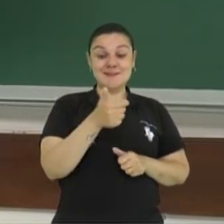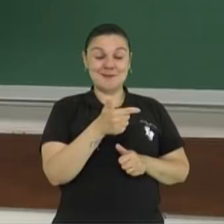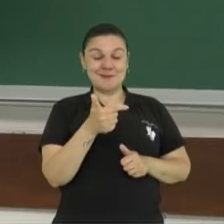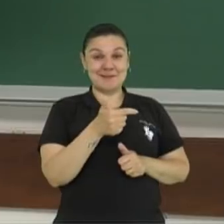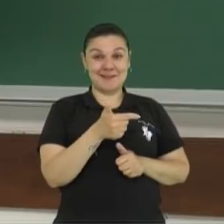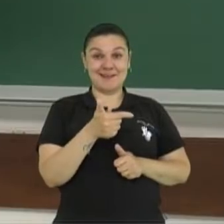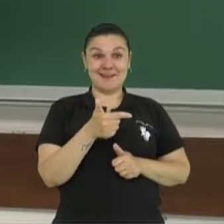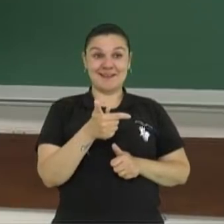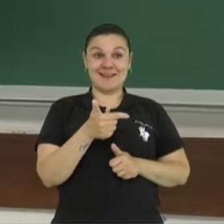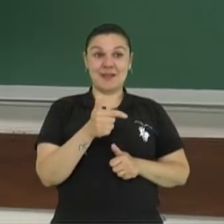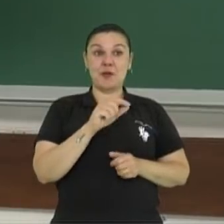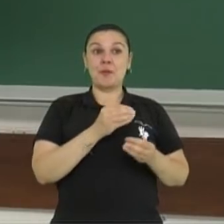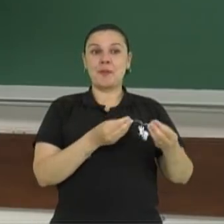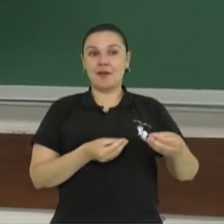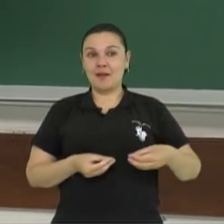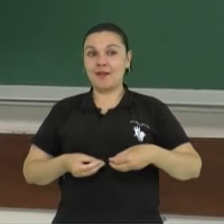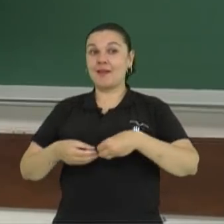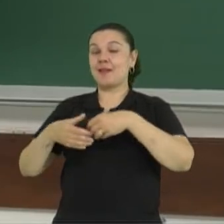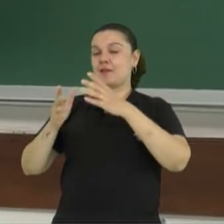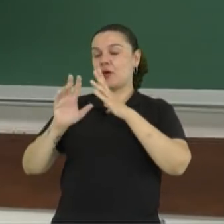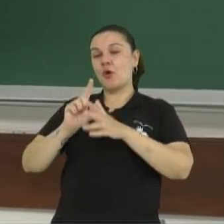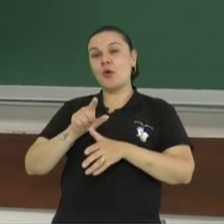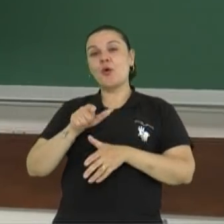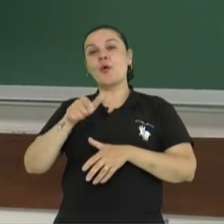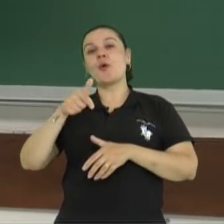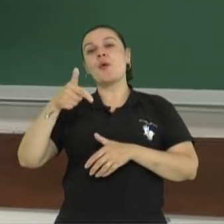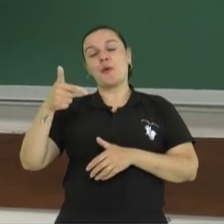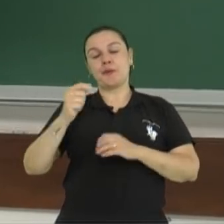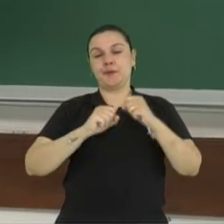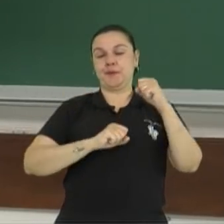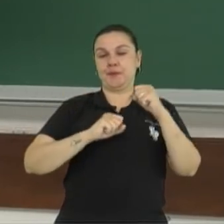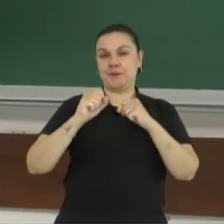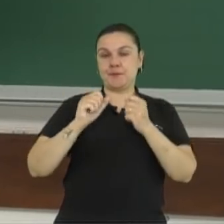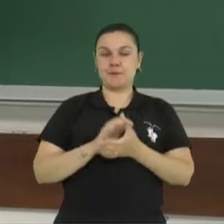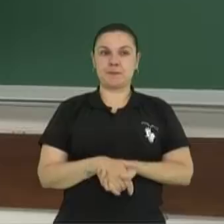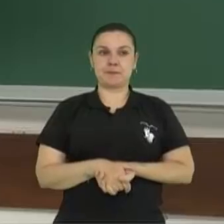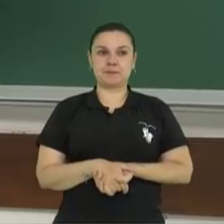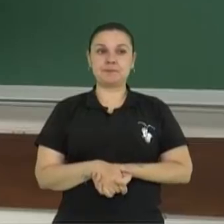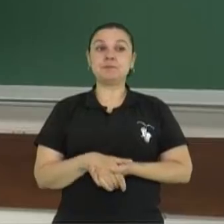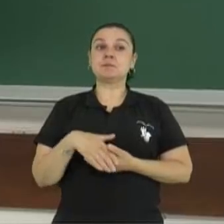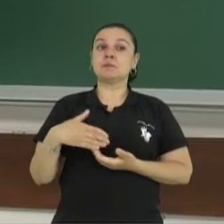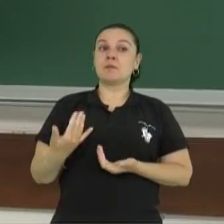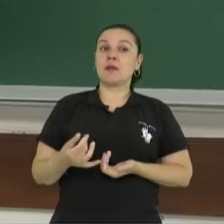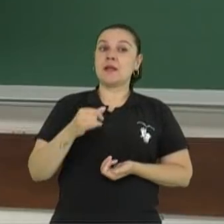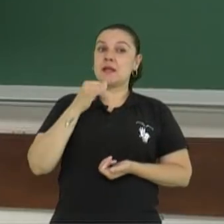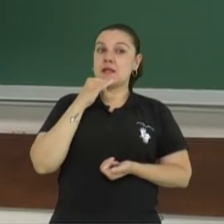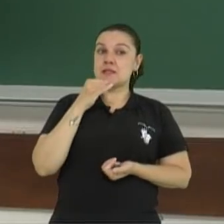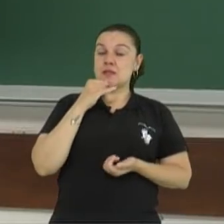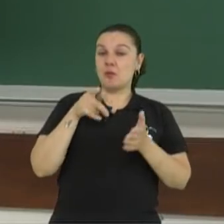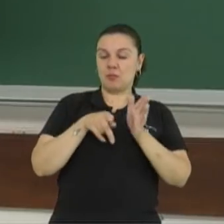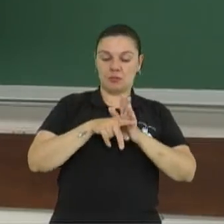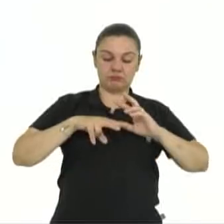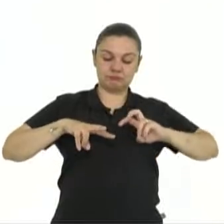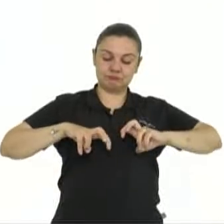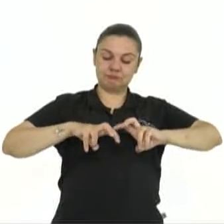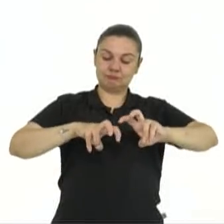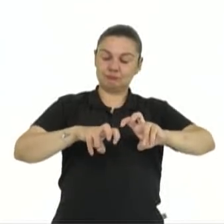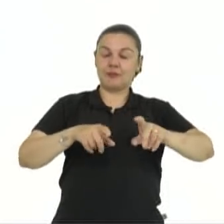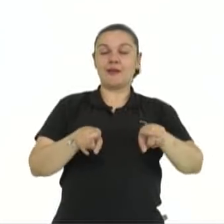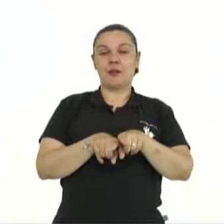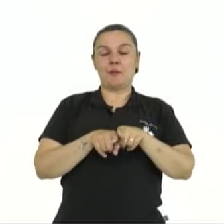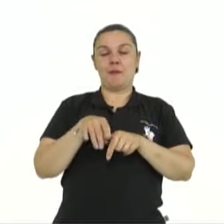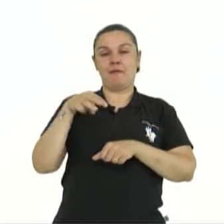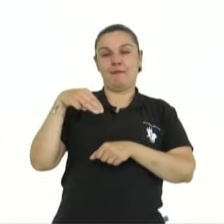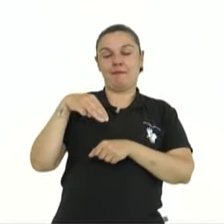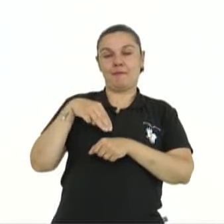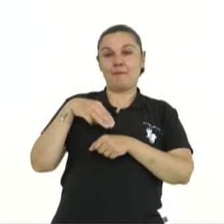secundária, tá? Para ser aproveitada por outras indústrias. Então, geralmente são as mineradoras e as